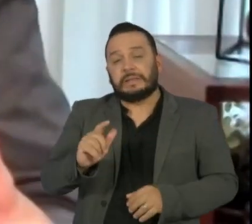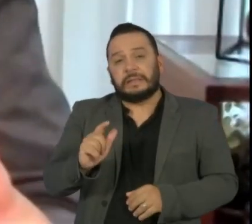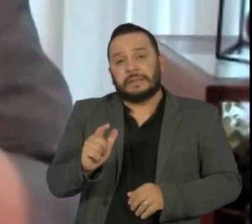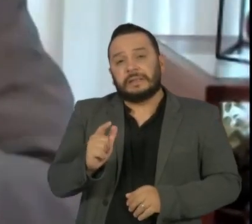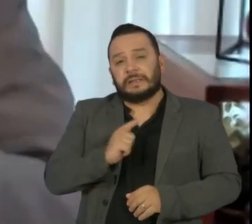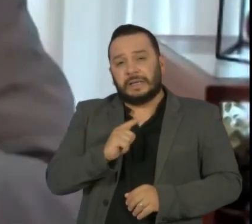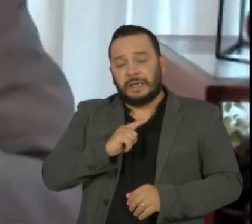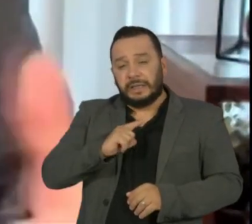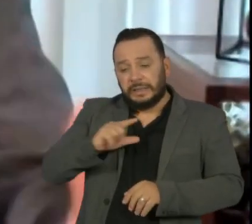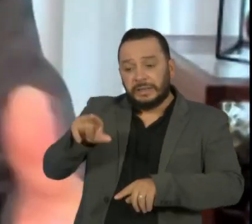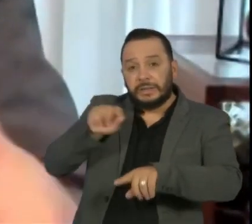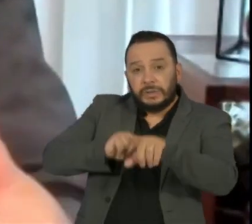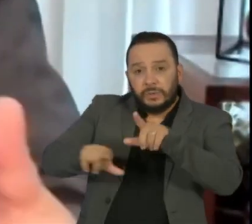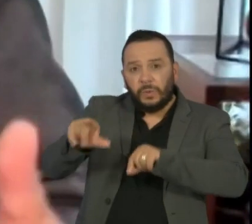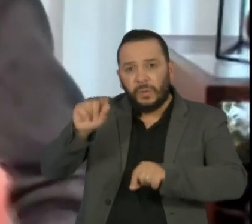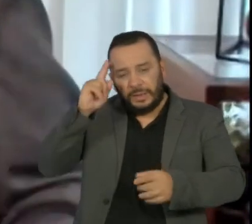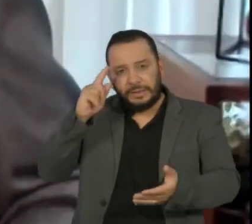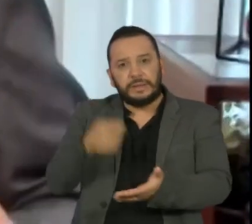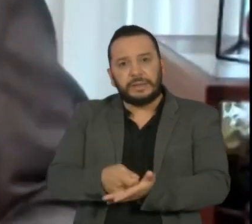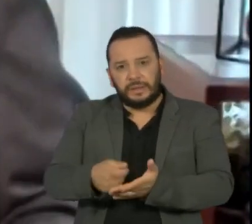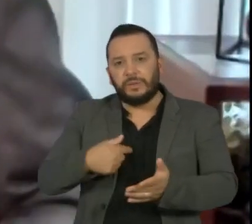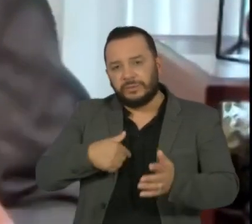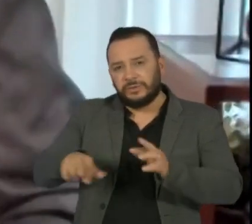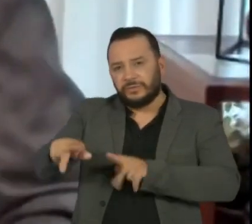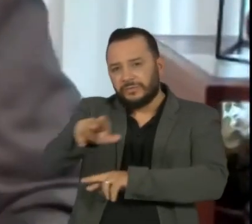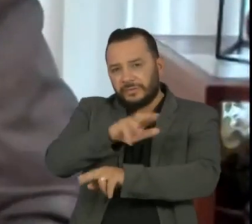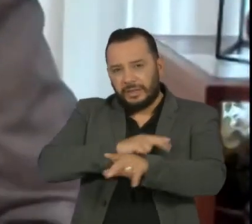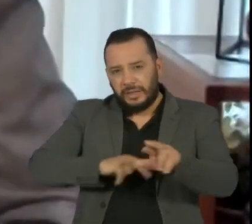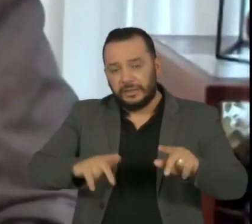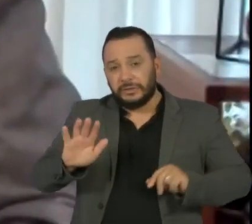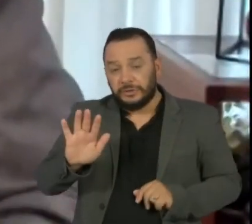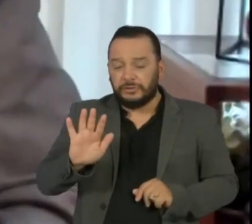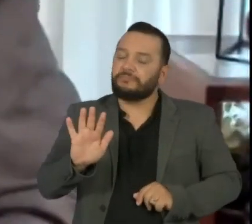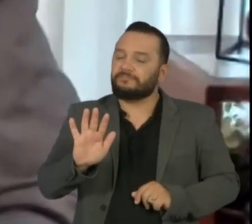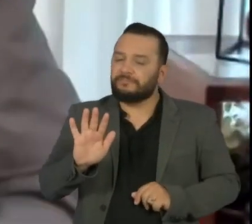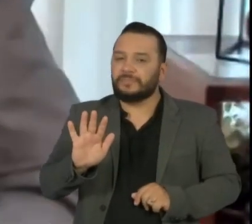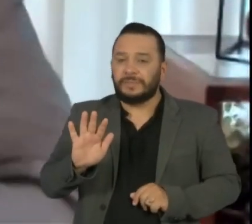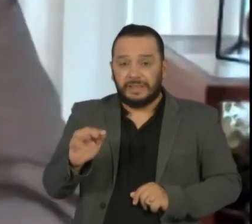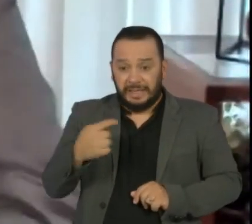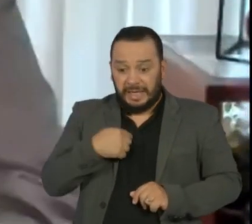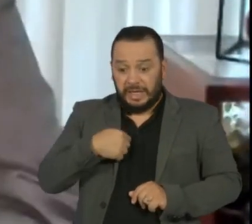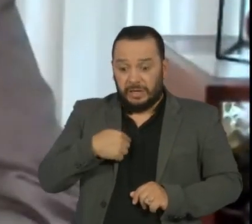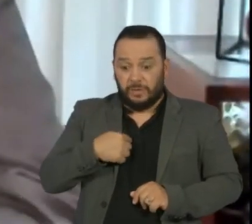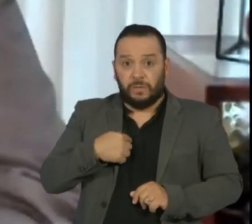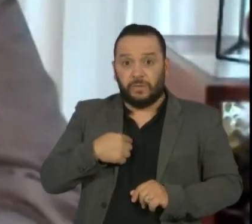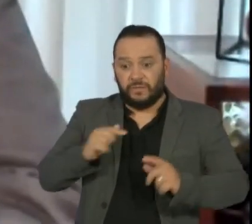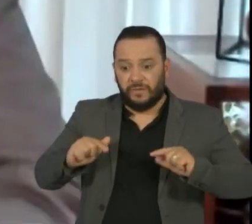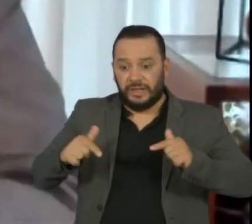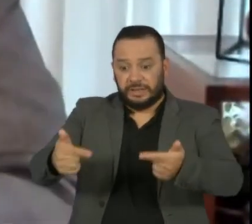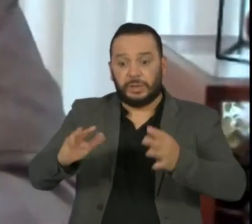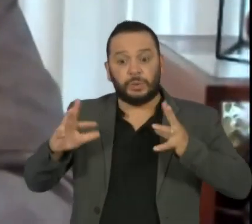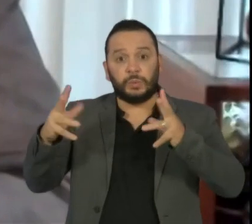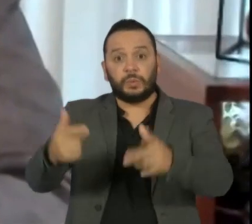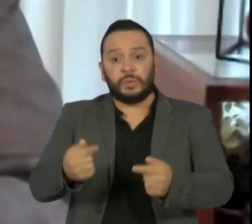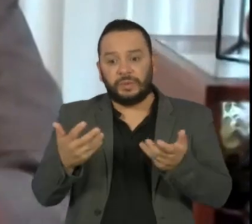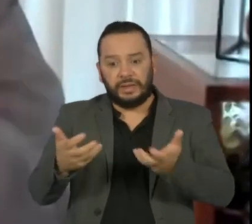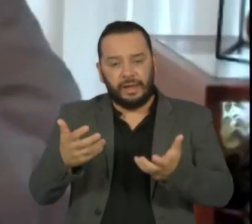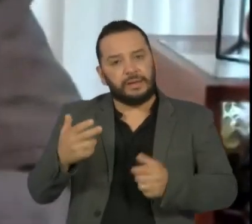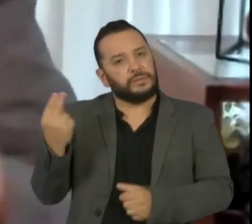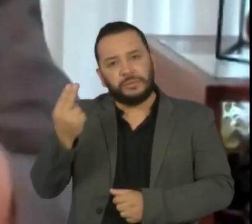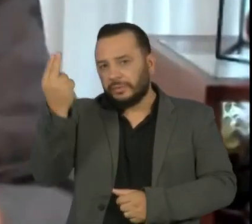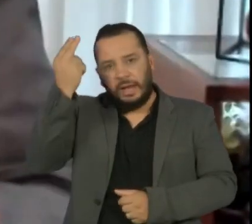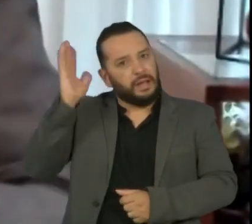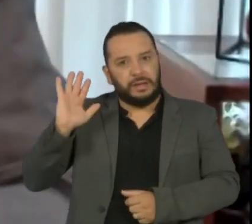nossas escolhas. Há sempre a possibilidade de eu não poder fazer tudo o que quero, mas também nunca há